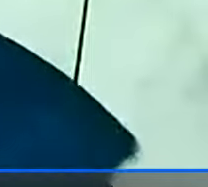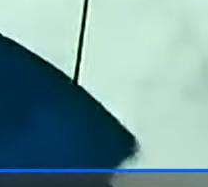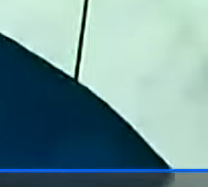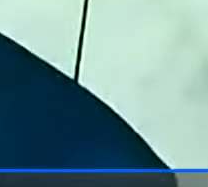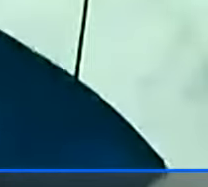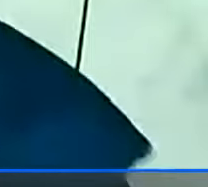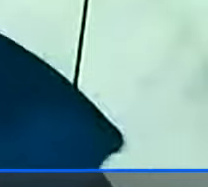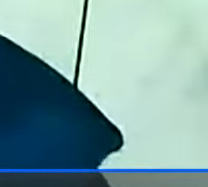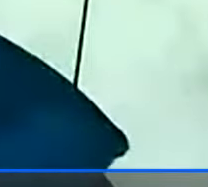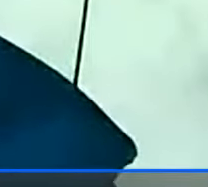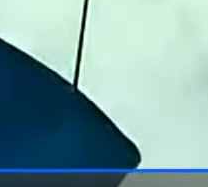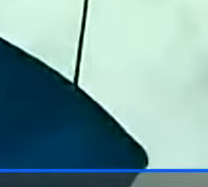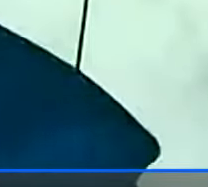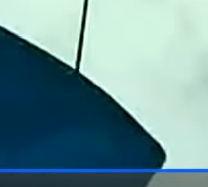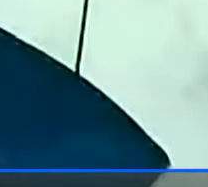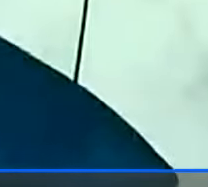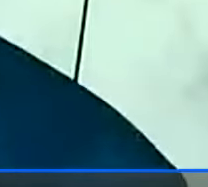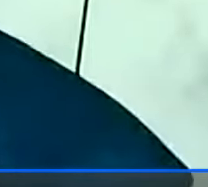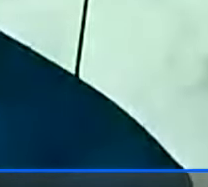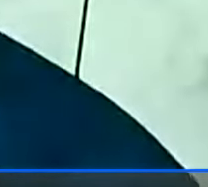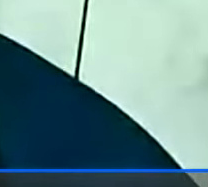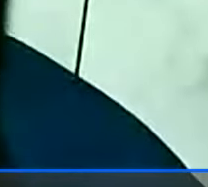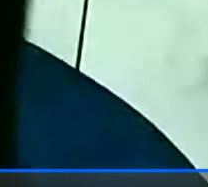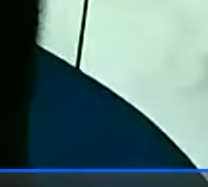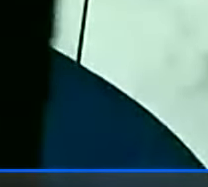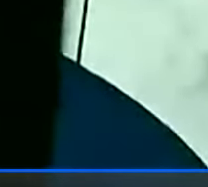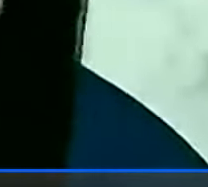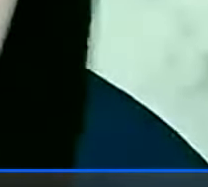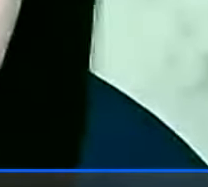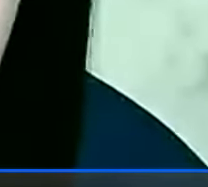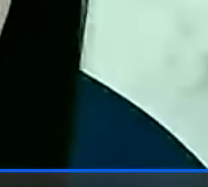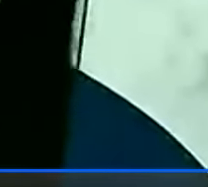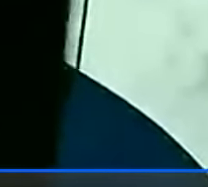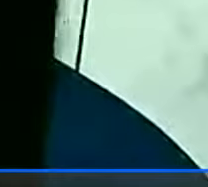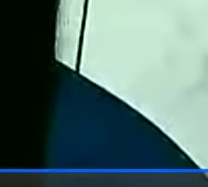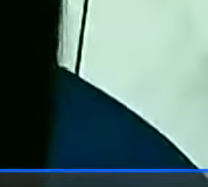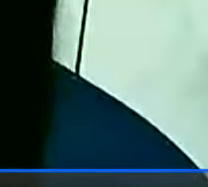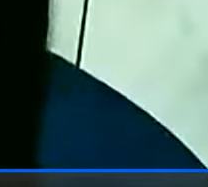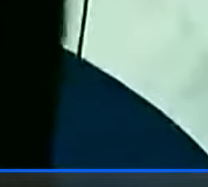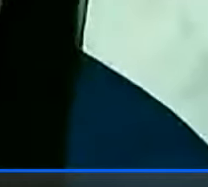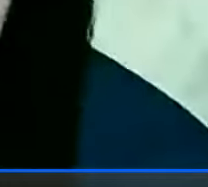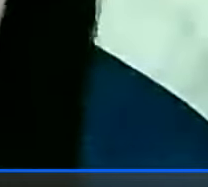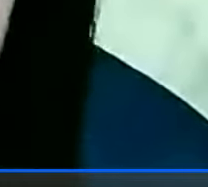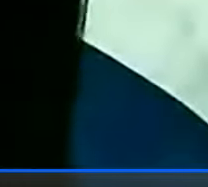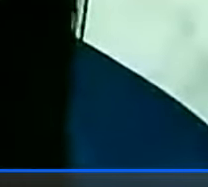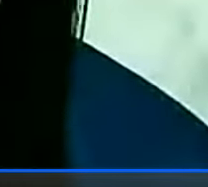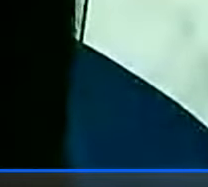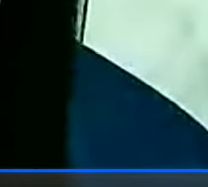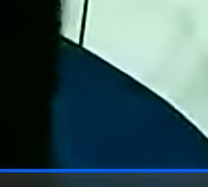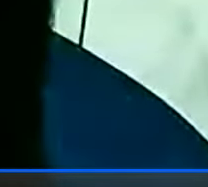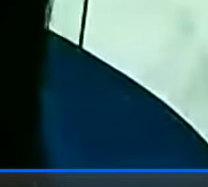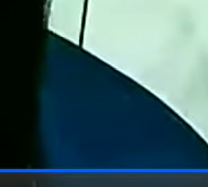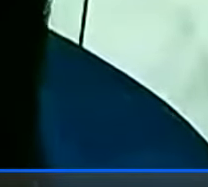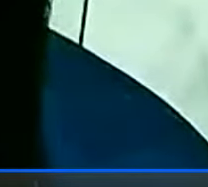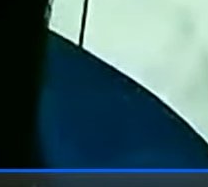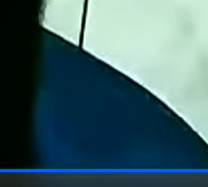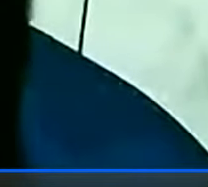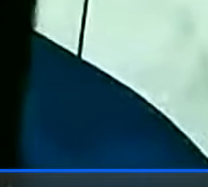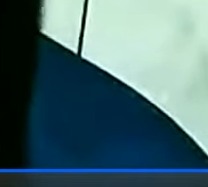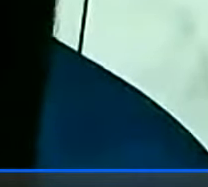região, Jardim, lá na Restinga, nós temos necessidade de vaga para 03,